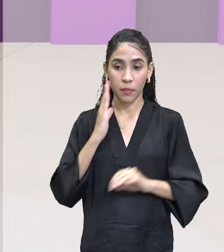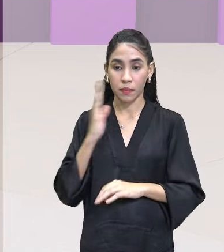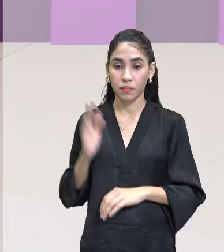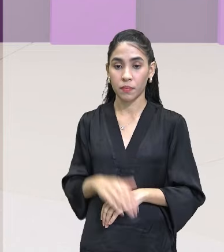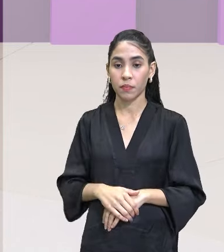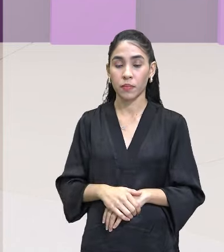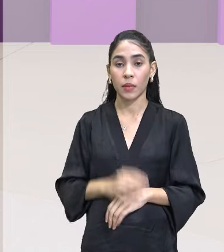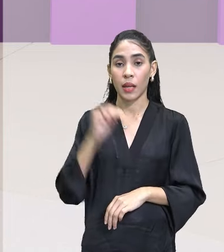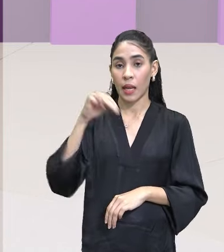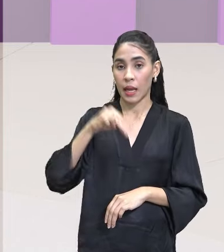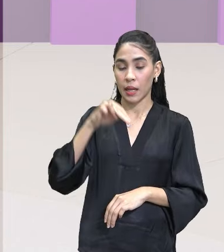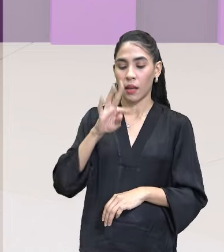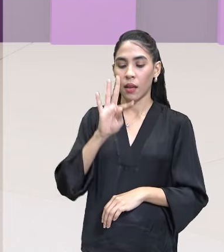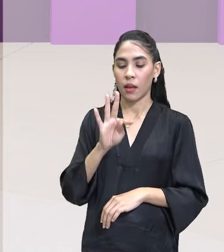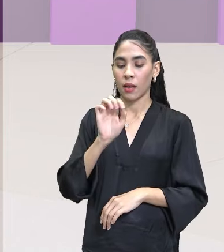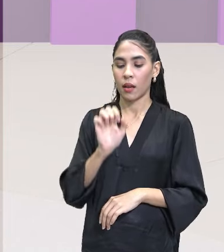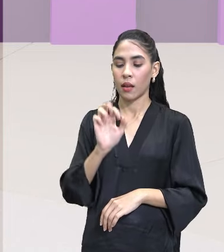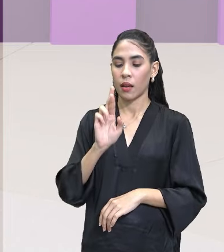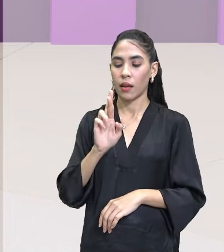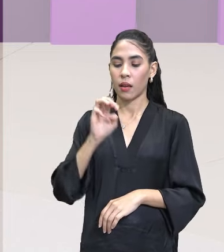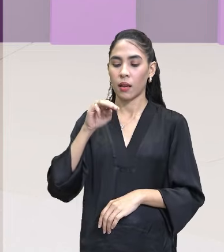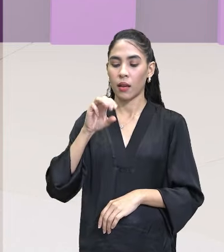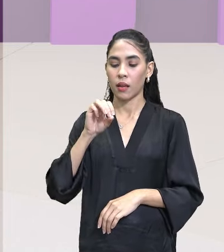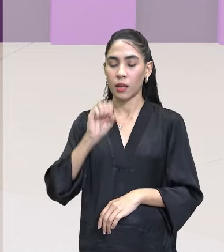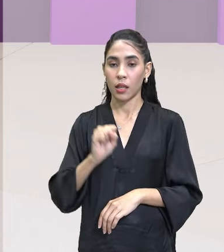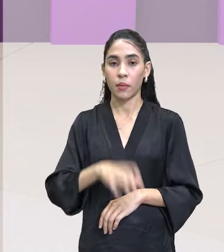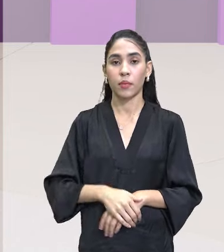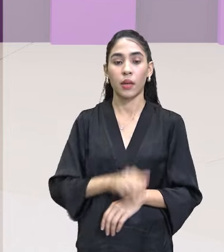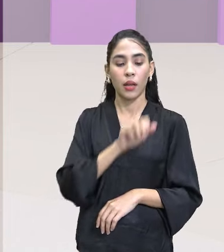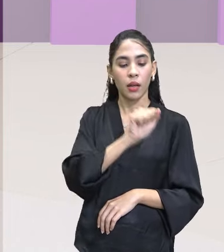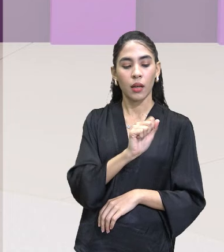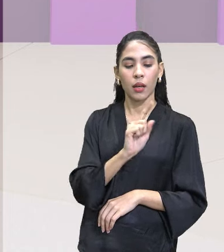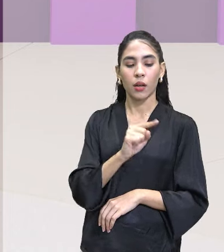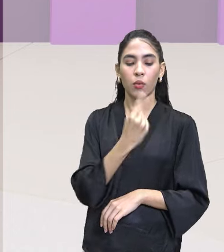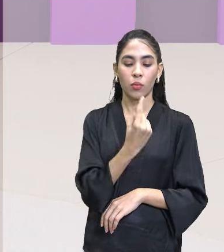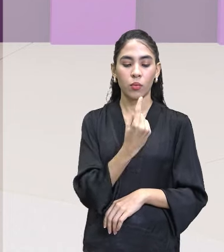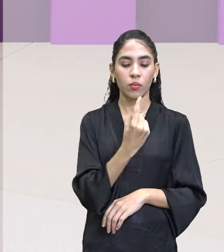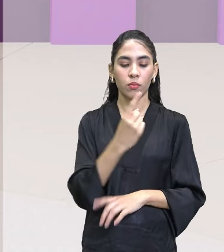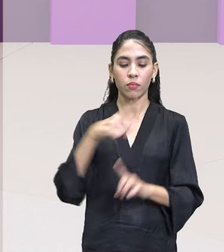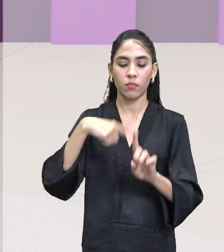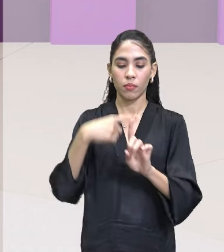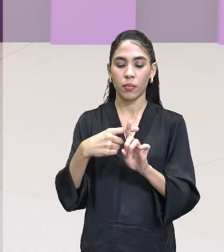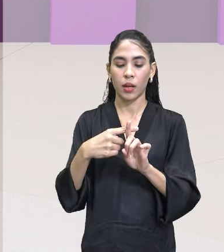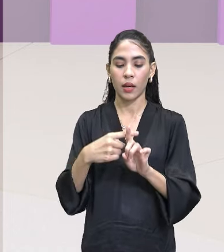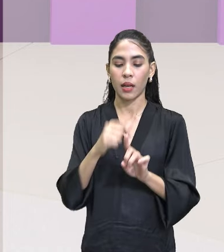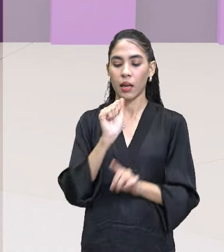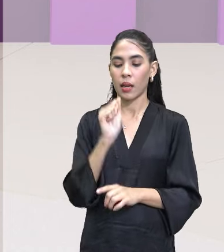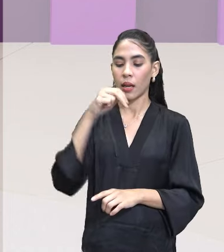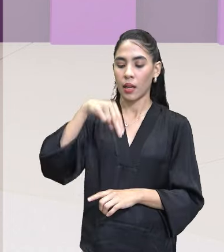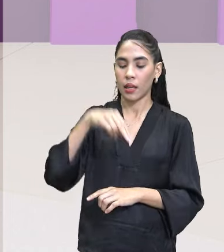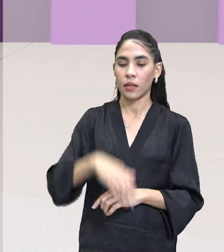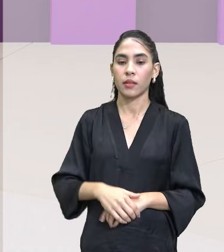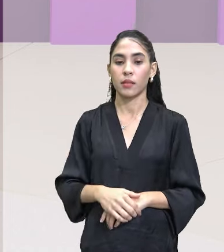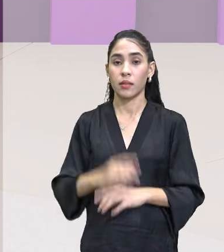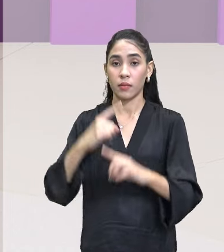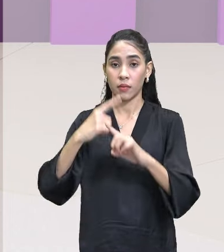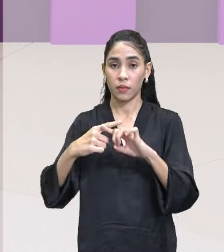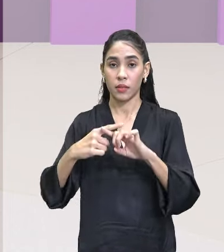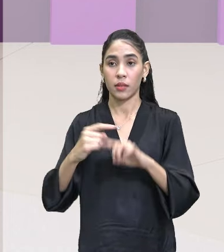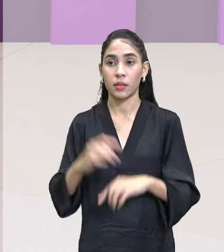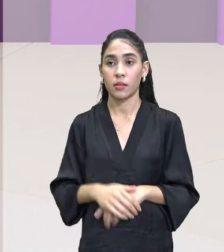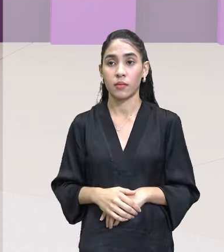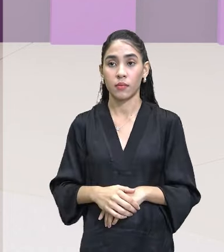n termos é igual ao A1, que é o primeiro termo, mais a n, que é o enésimo termo, vezes,